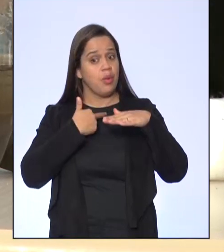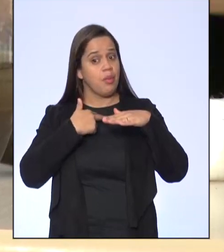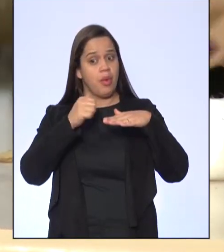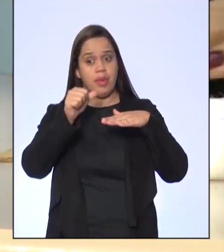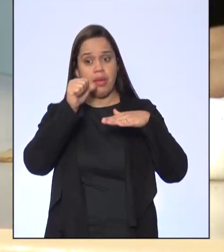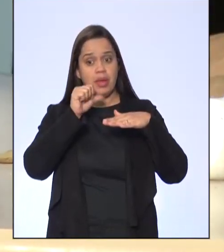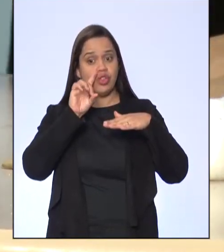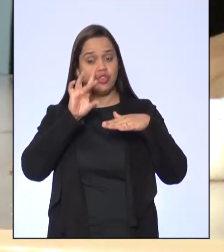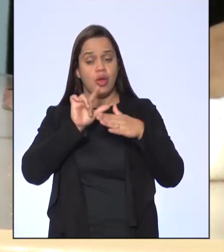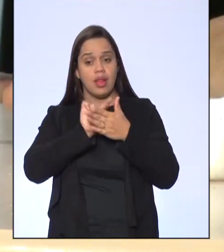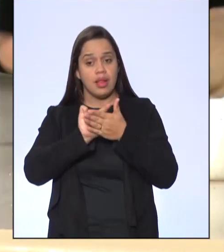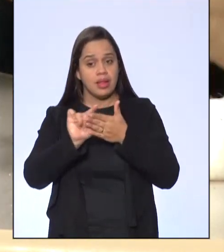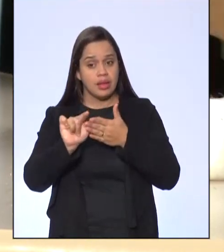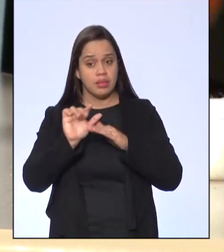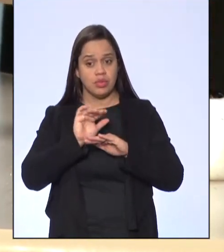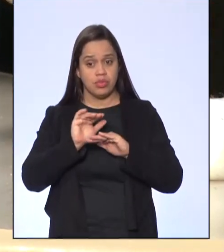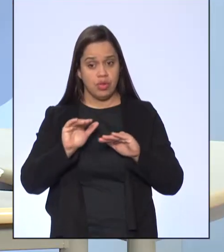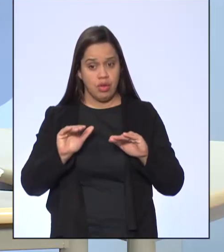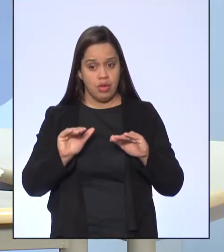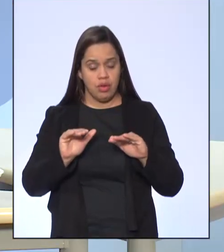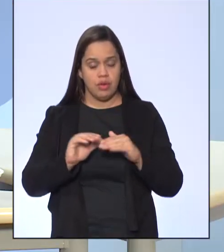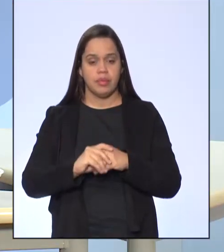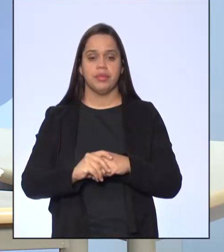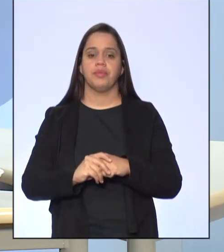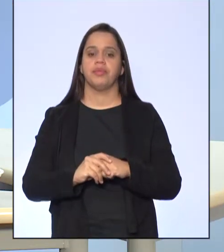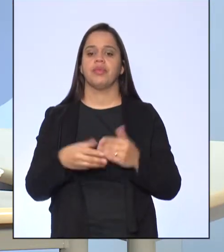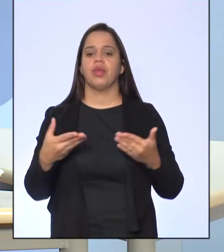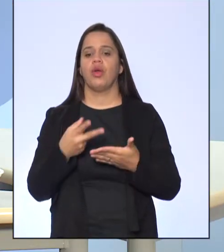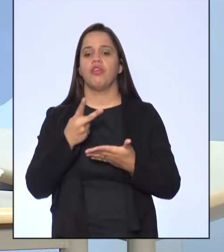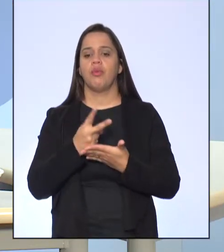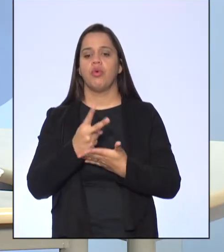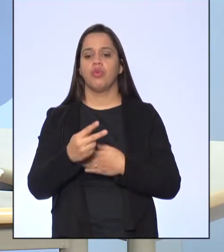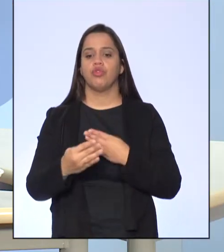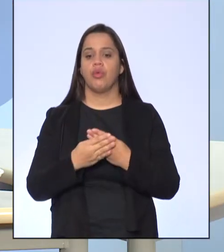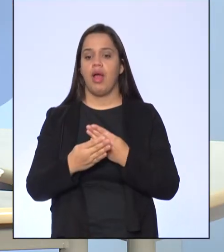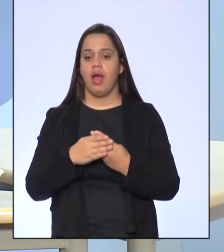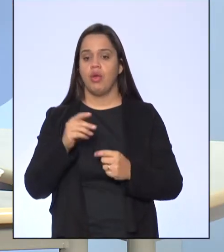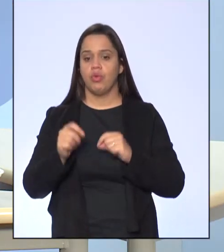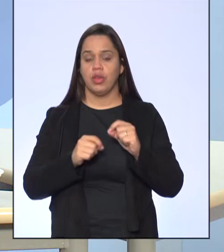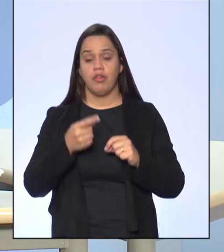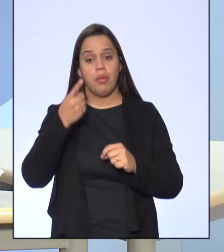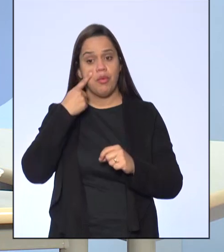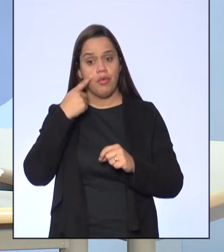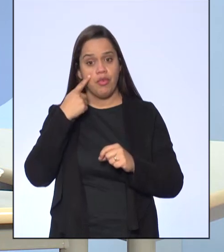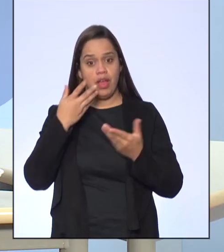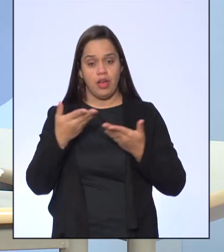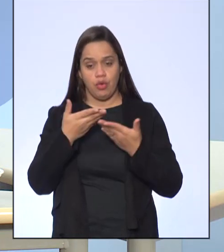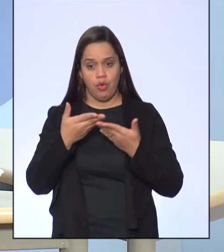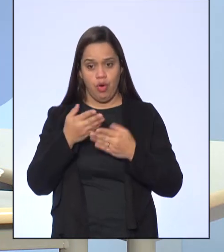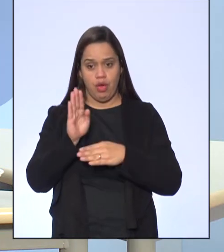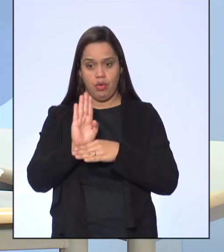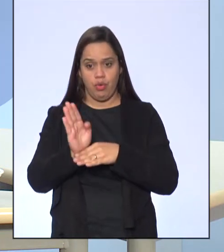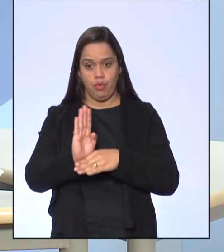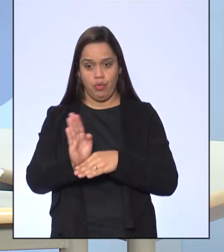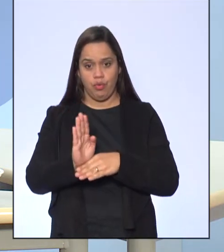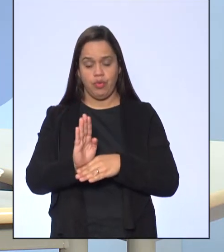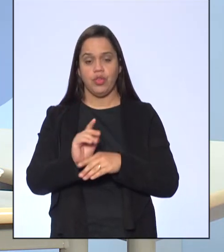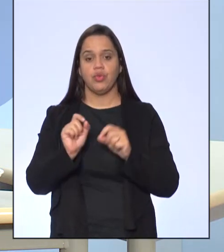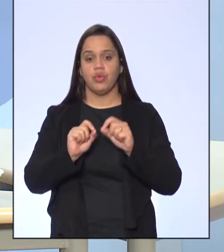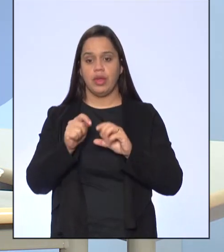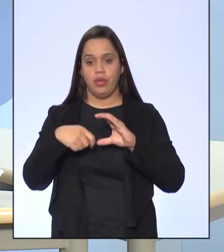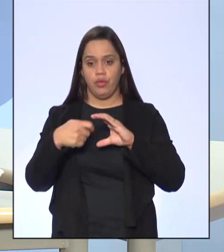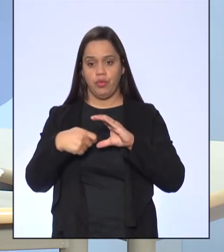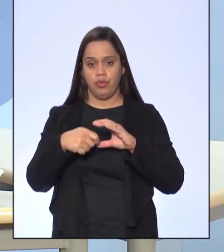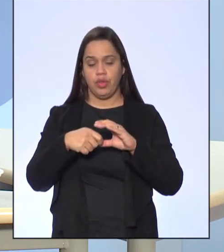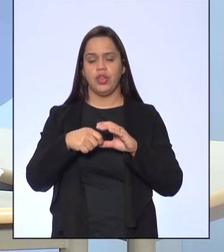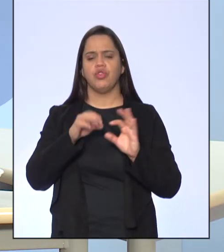água. Tudo bem? Então, vamos continuar agora a nossa aula. A gente vai ver um vídeo, tá? E a pergunta do vídeo é: de